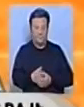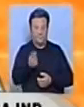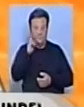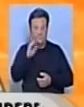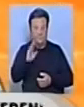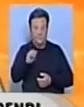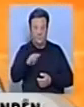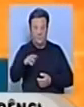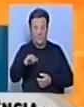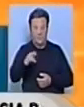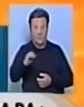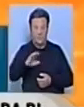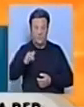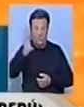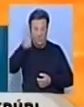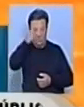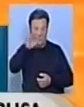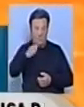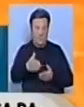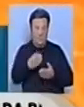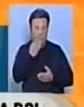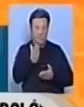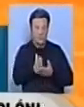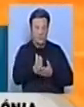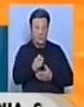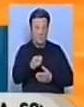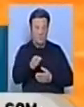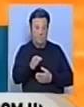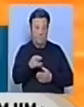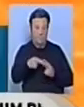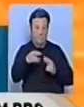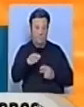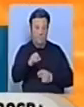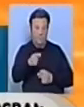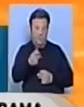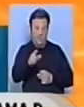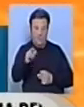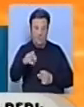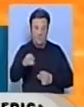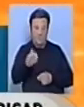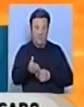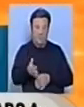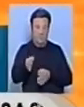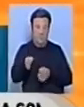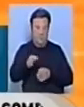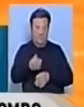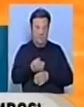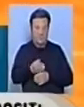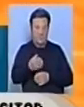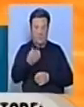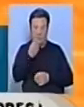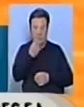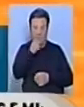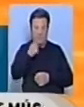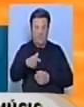O dia de São Martinho é só no próximo domingo, mas os alunos das escolas de Ponte Lima antecipam a festa e um agosto. Aulas de educação